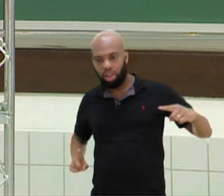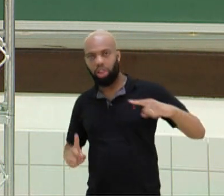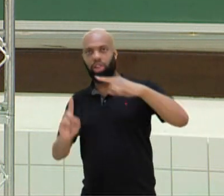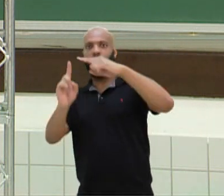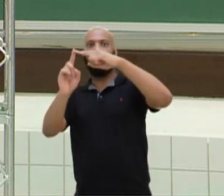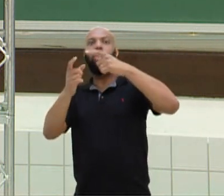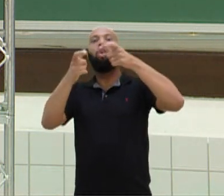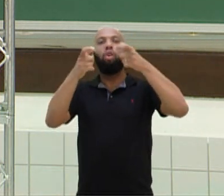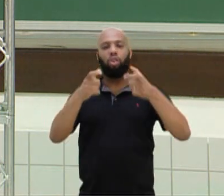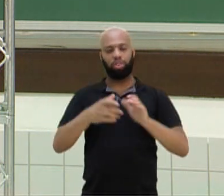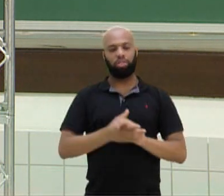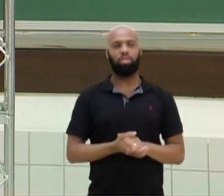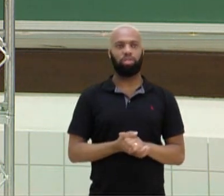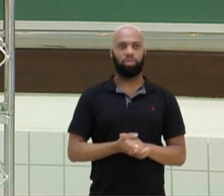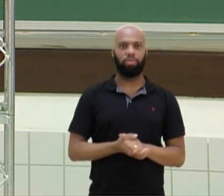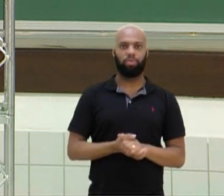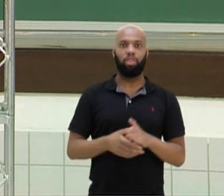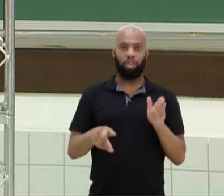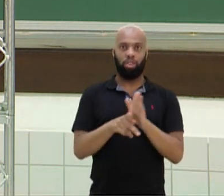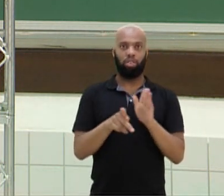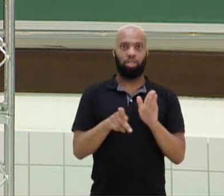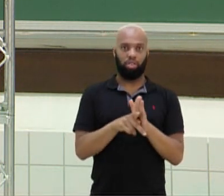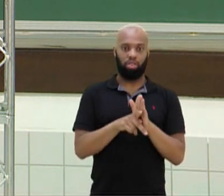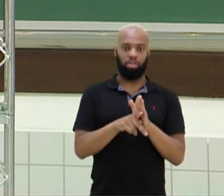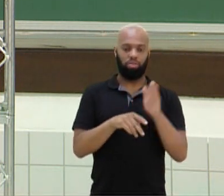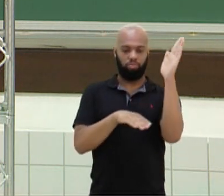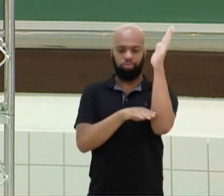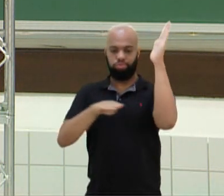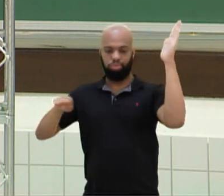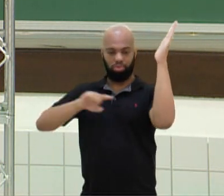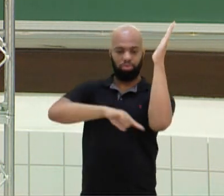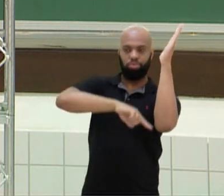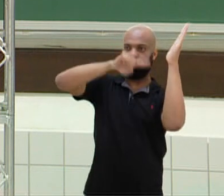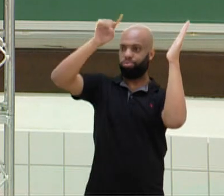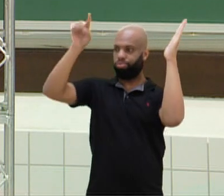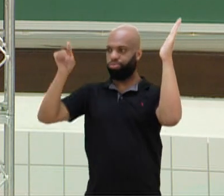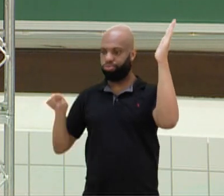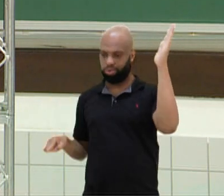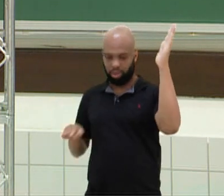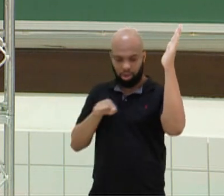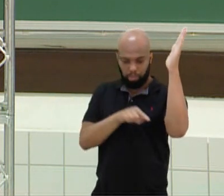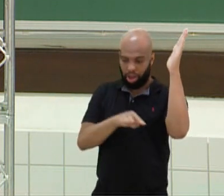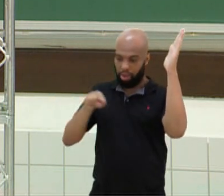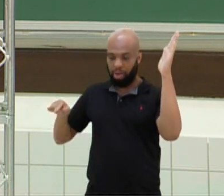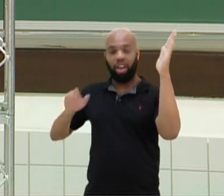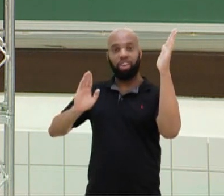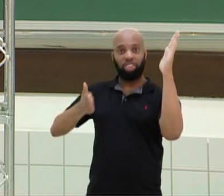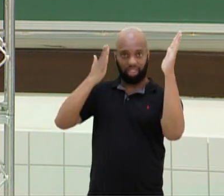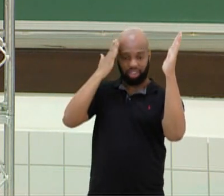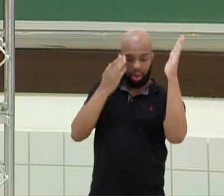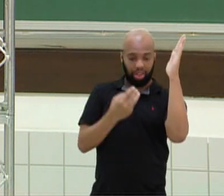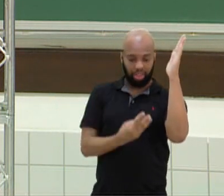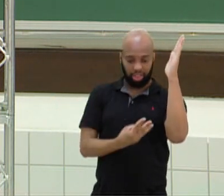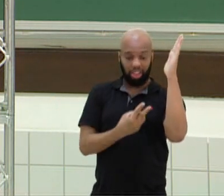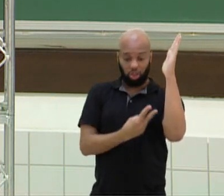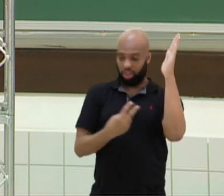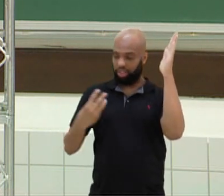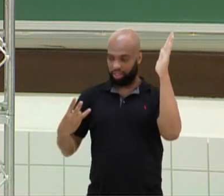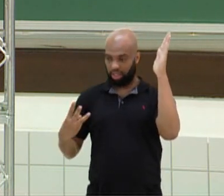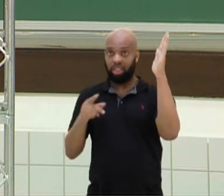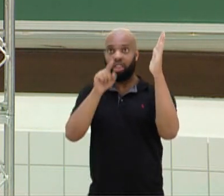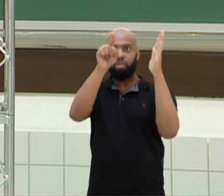é um quarto dado necessário. Esse vértice ele tem coordenada x do vértice e coordenada y do vértice. Para